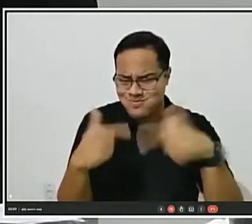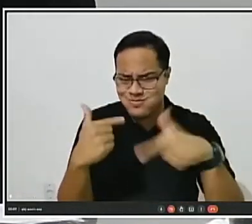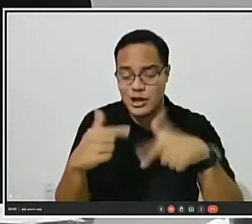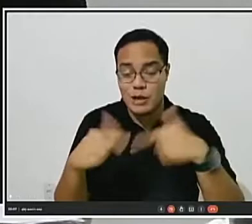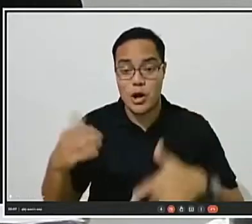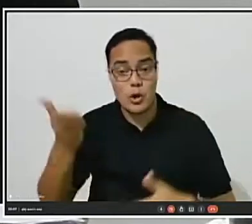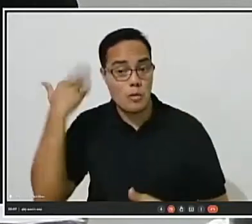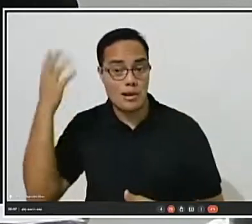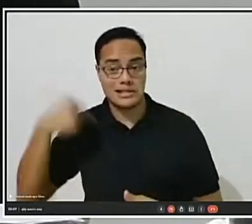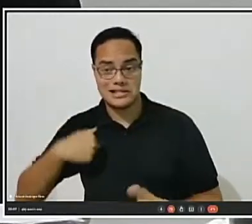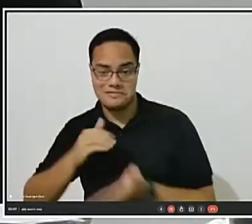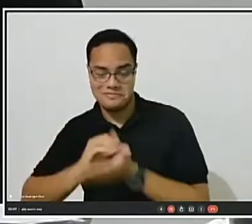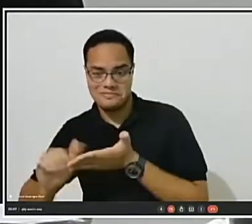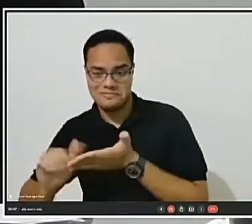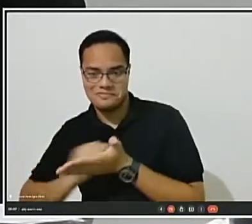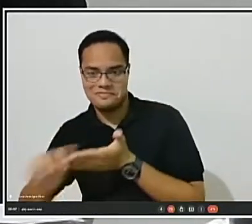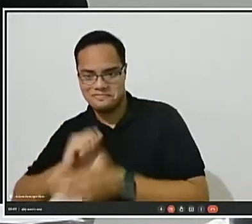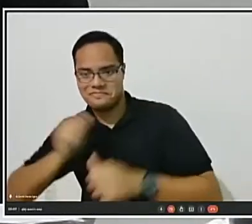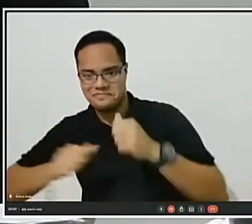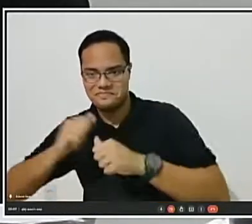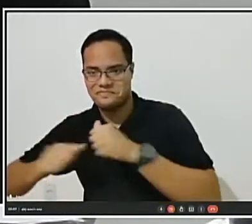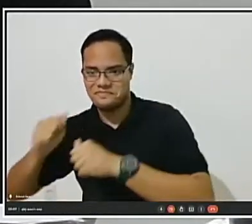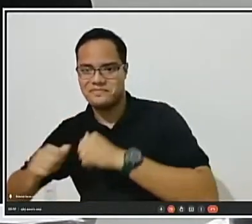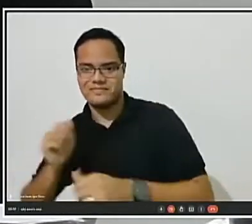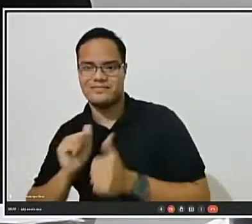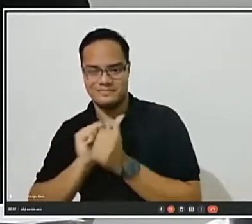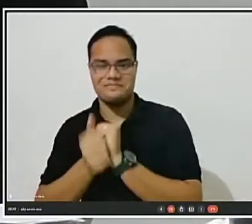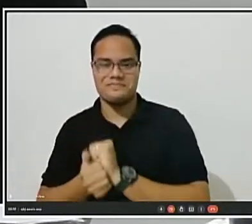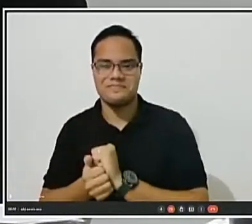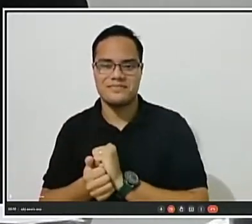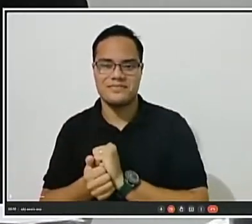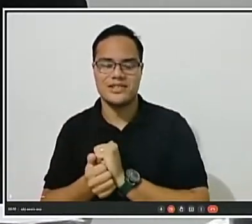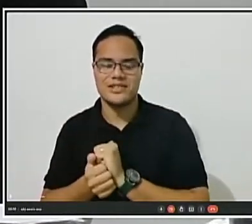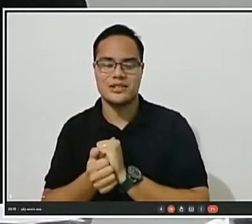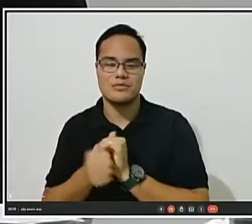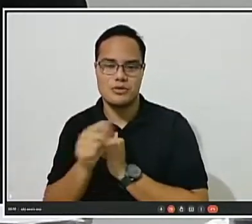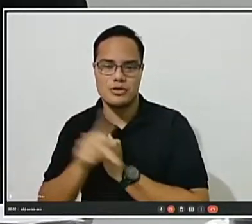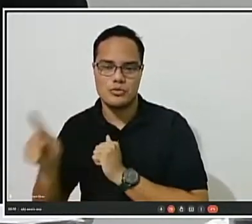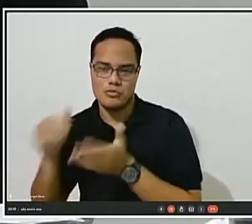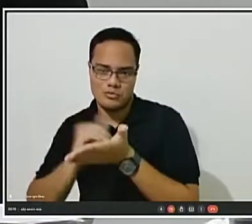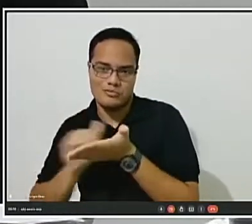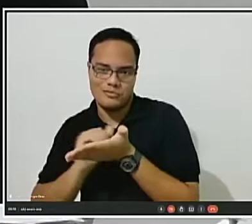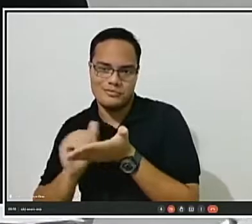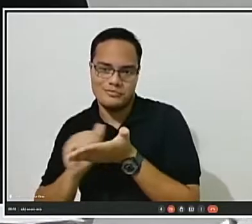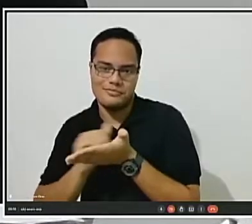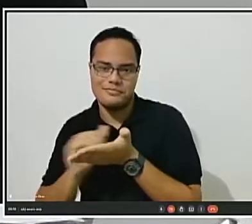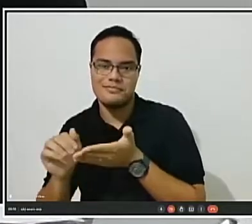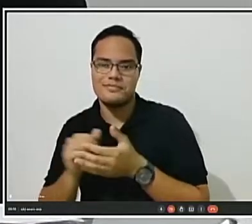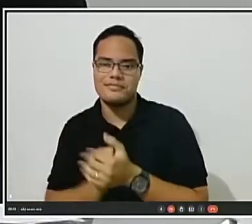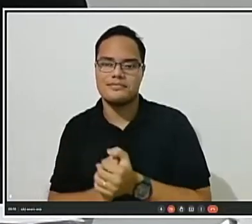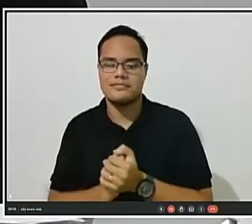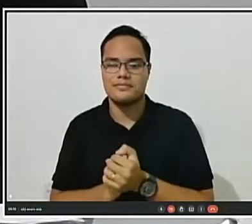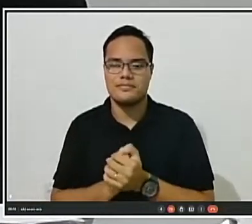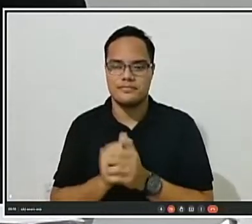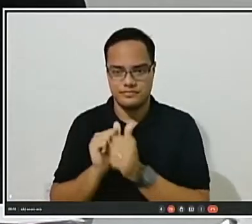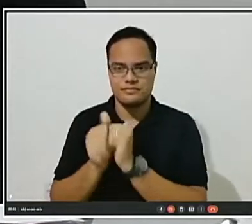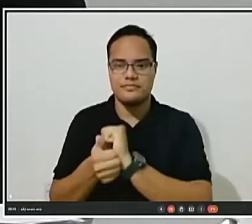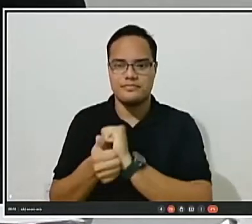administração anterior, como professor da Secretaria Municipal de Esportes.